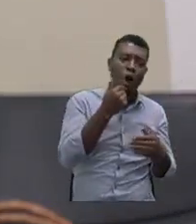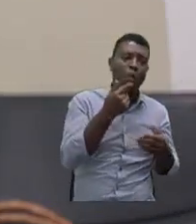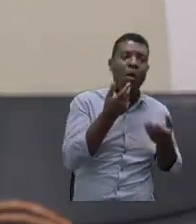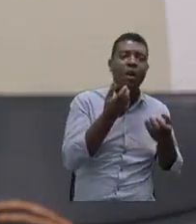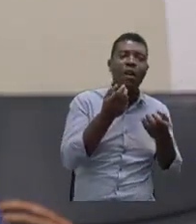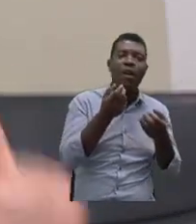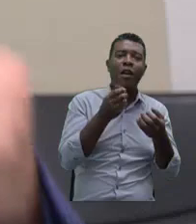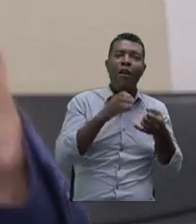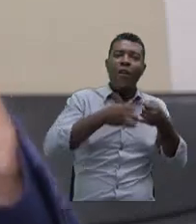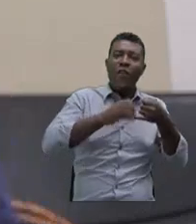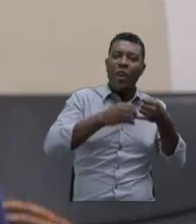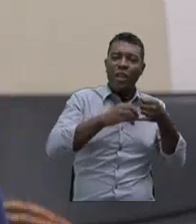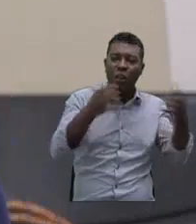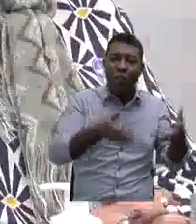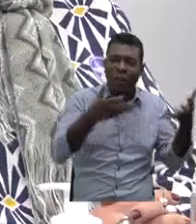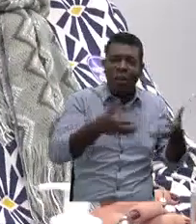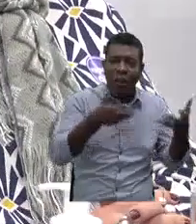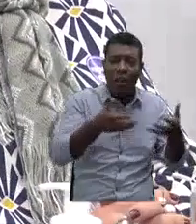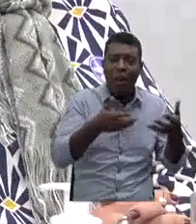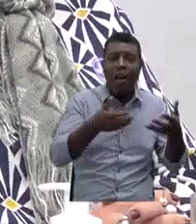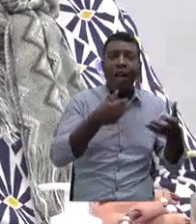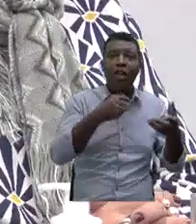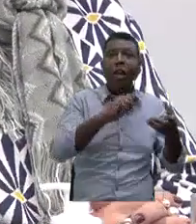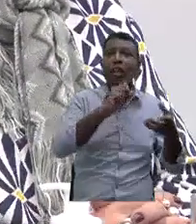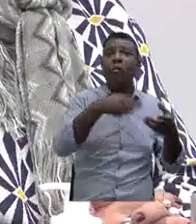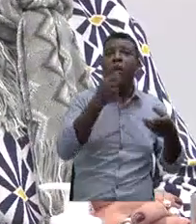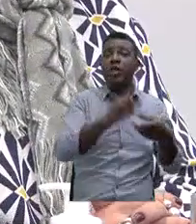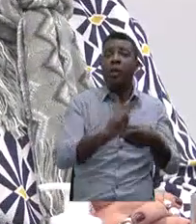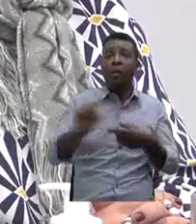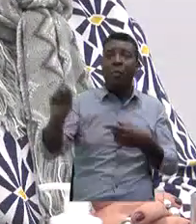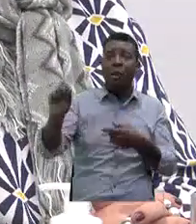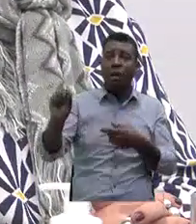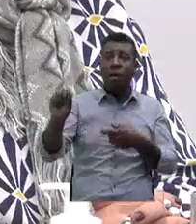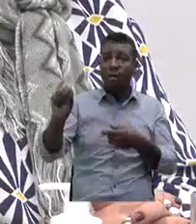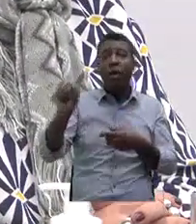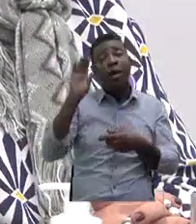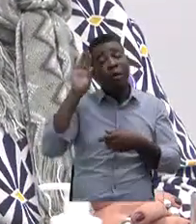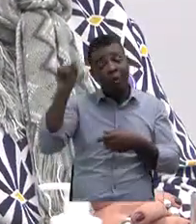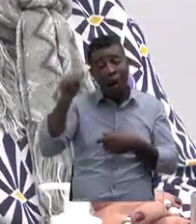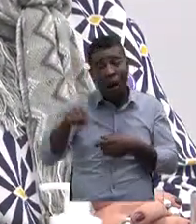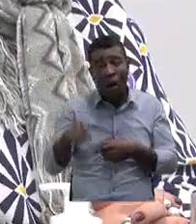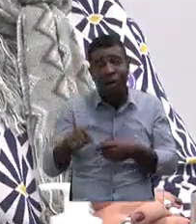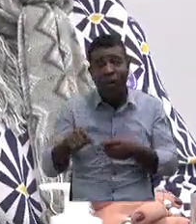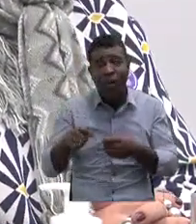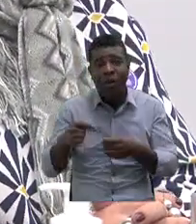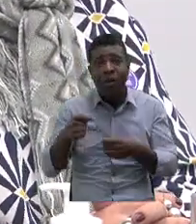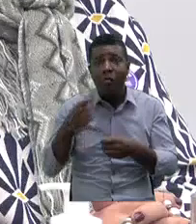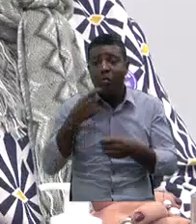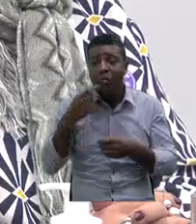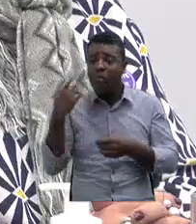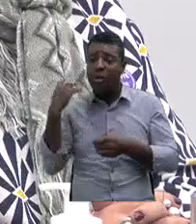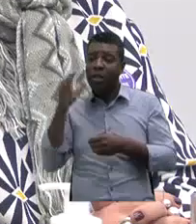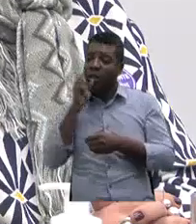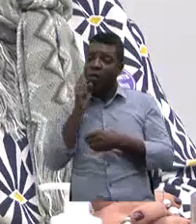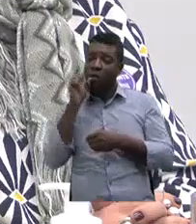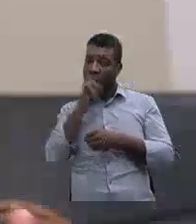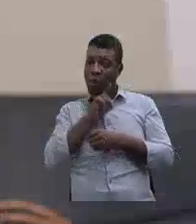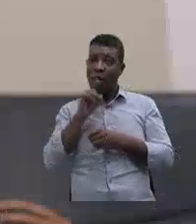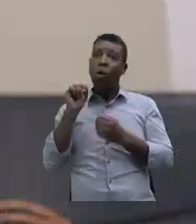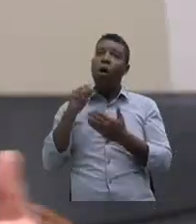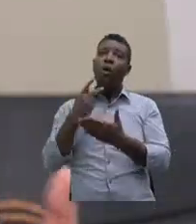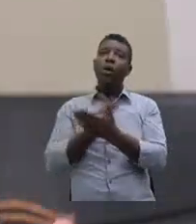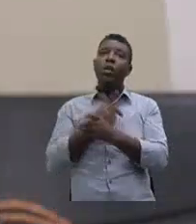turismo cultural. Sensacional, nesse final de semana, fez com que a nossa rede hoteleira de média, que não está